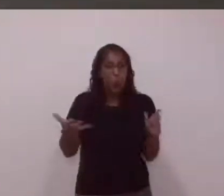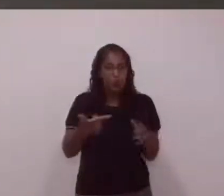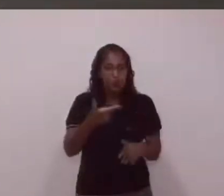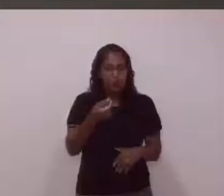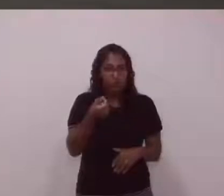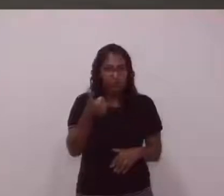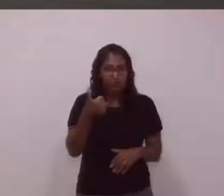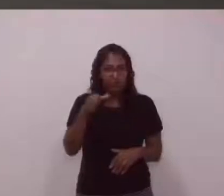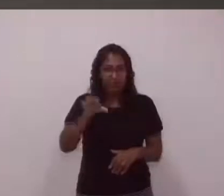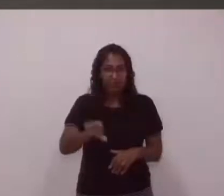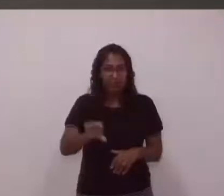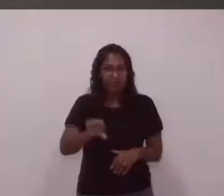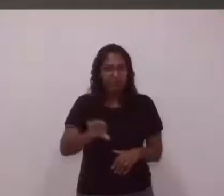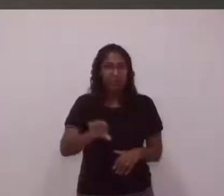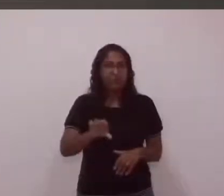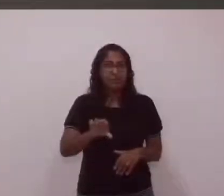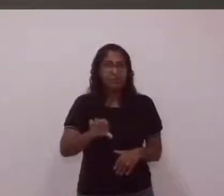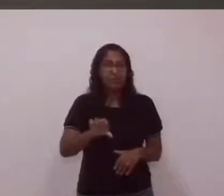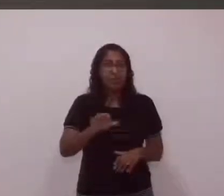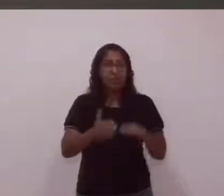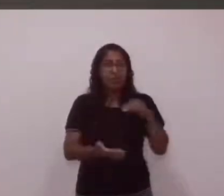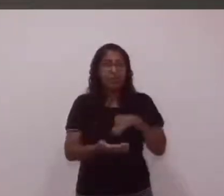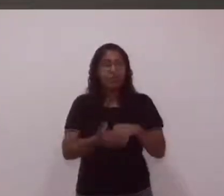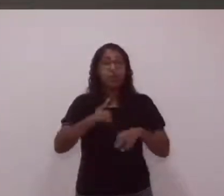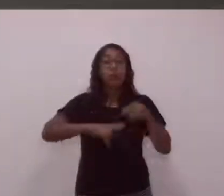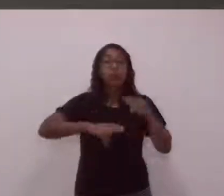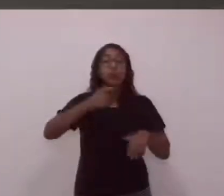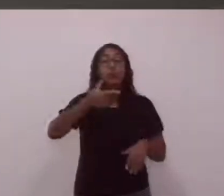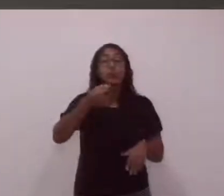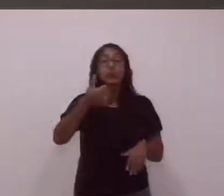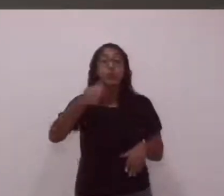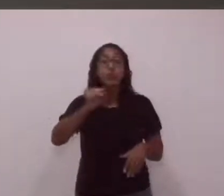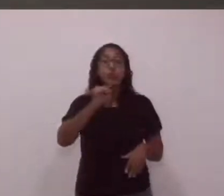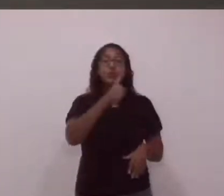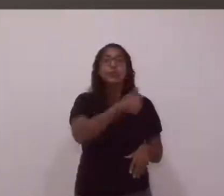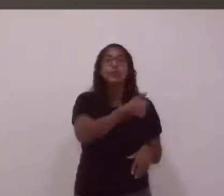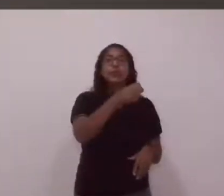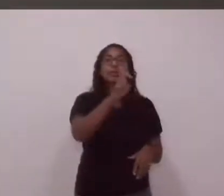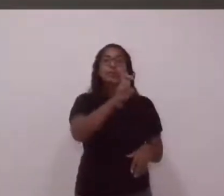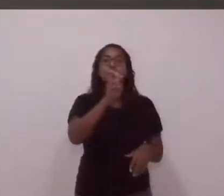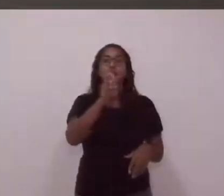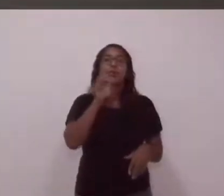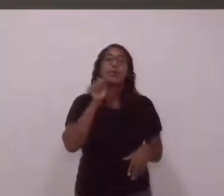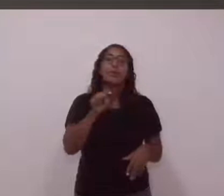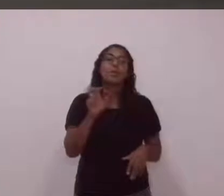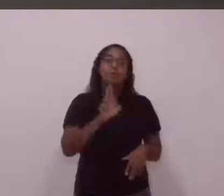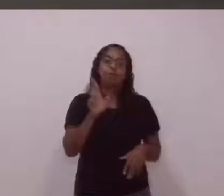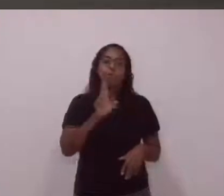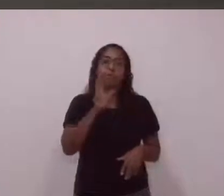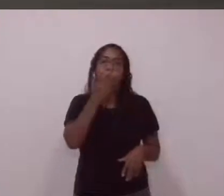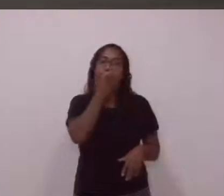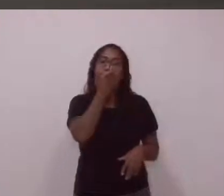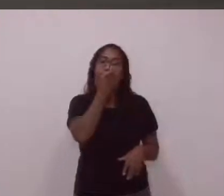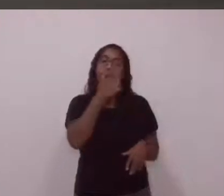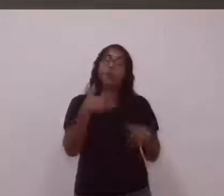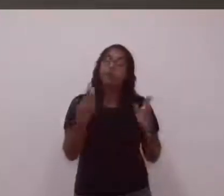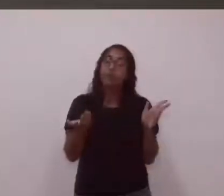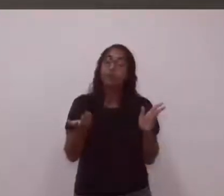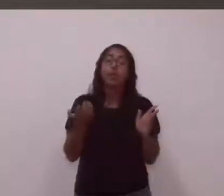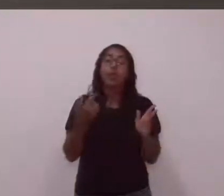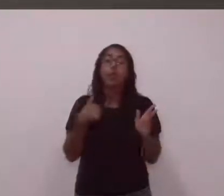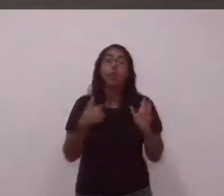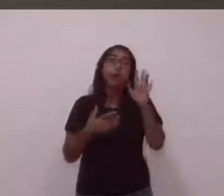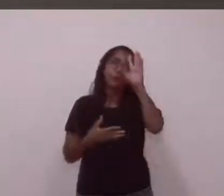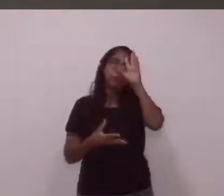aí ele diz até junho de 2018 155 mil reais então eu entendo que é